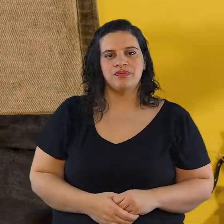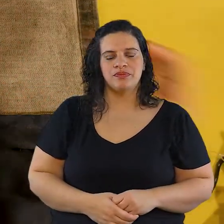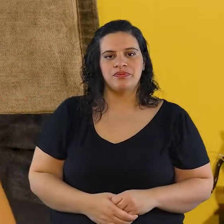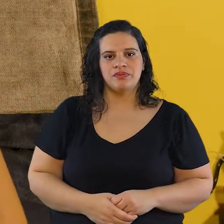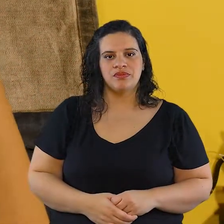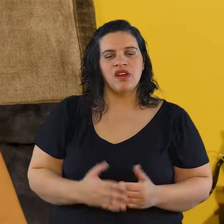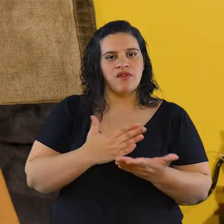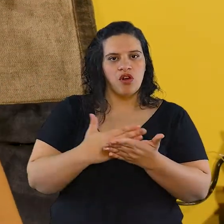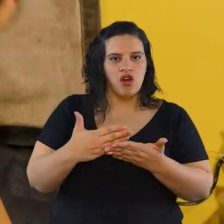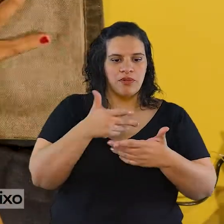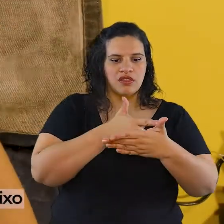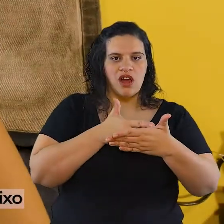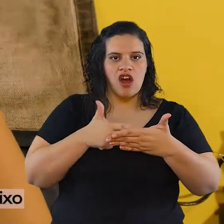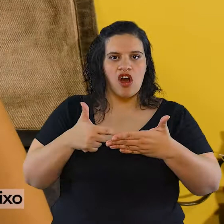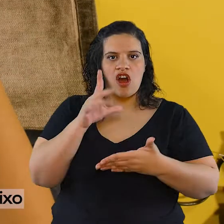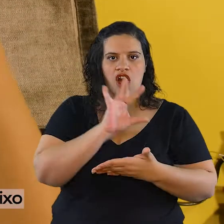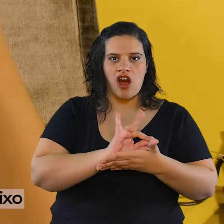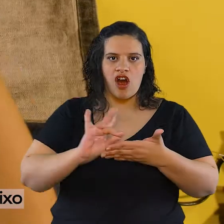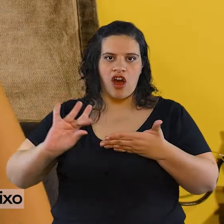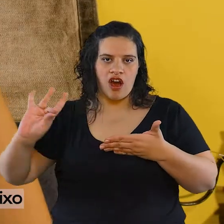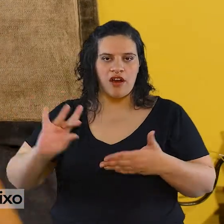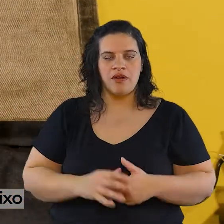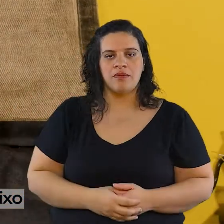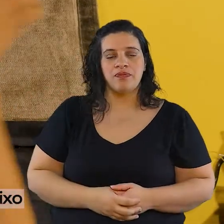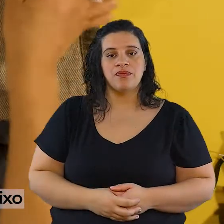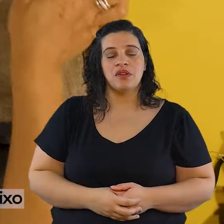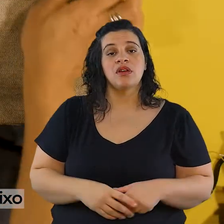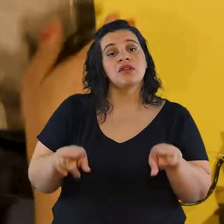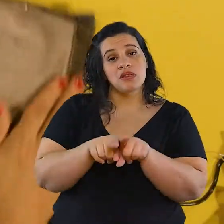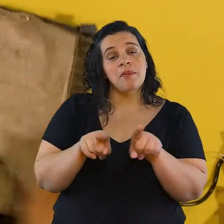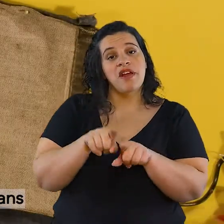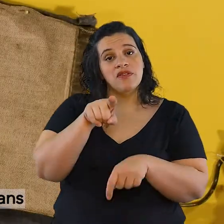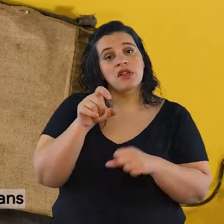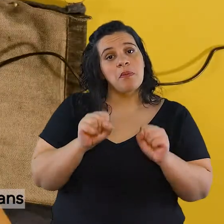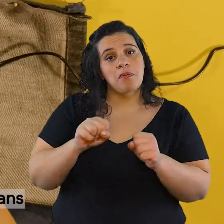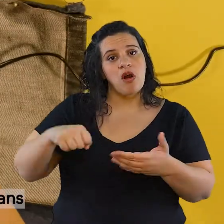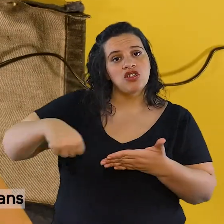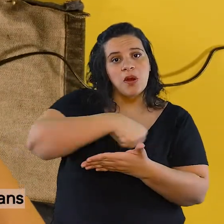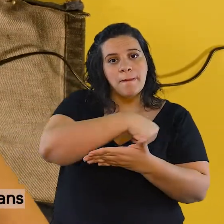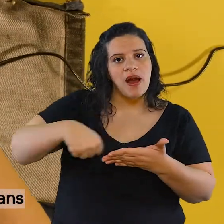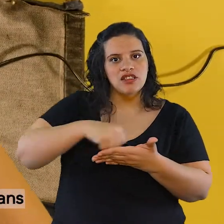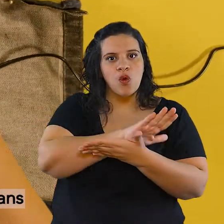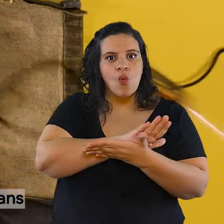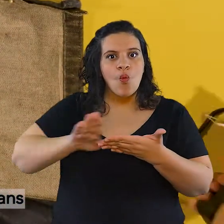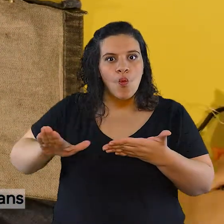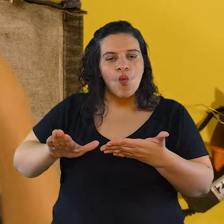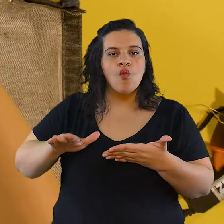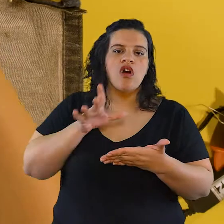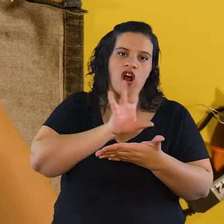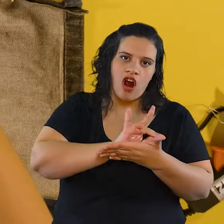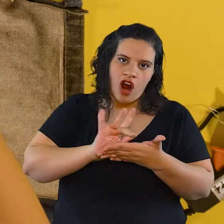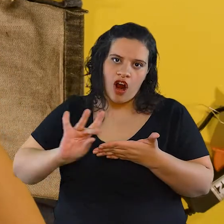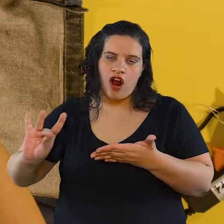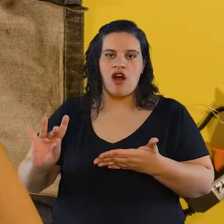né? Vou começar a colar daqui de cima e descer até embaixo. Uma alternativa também é passar a calça jeans